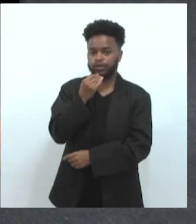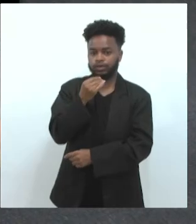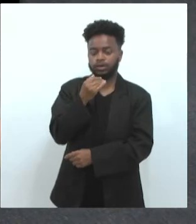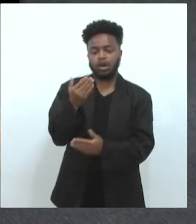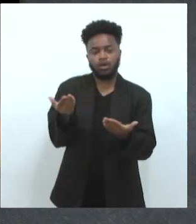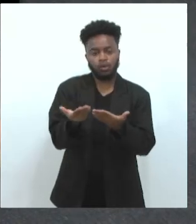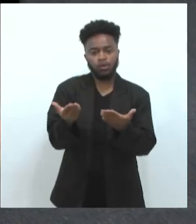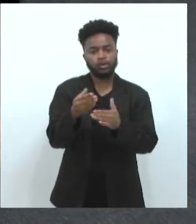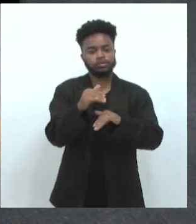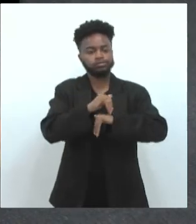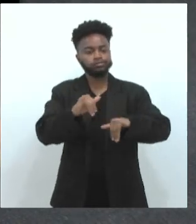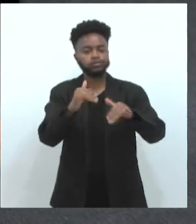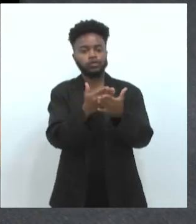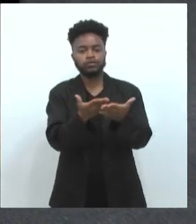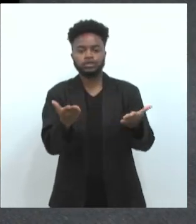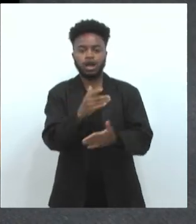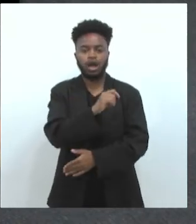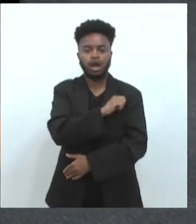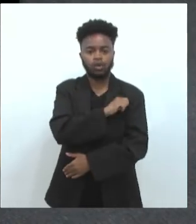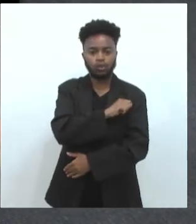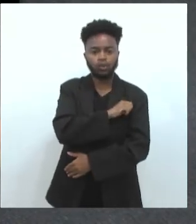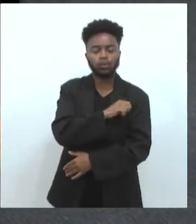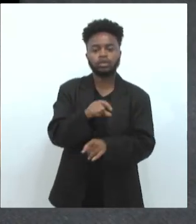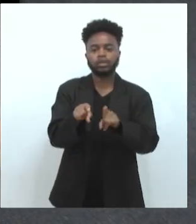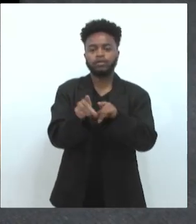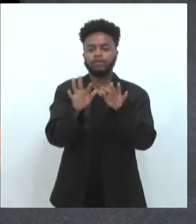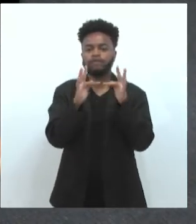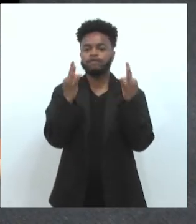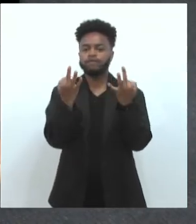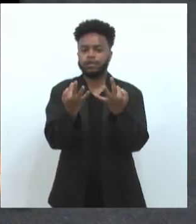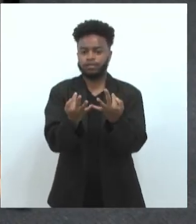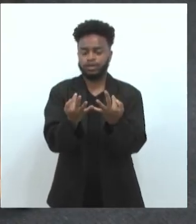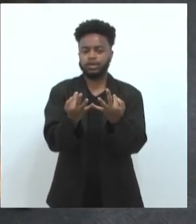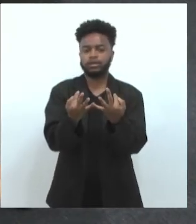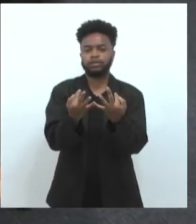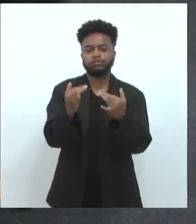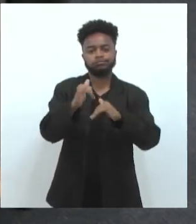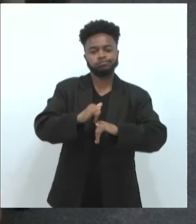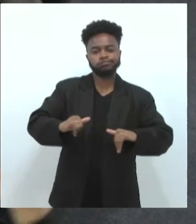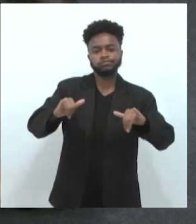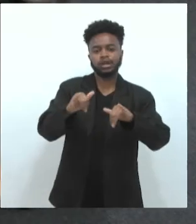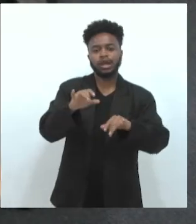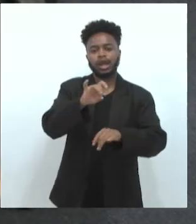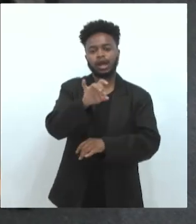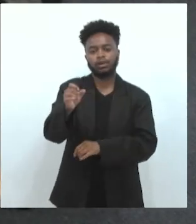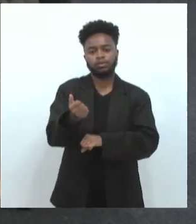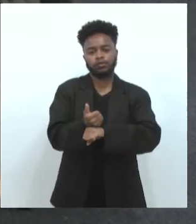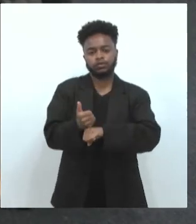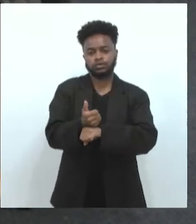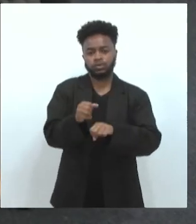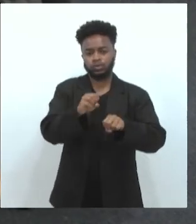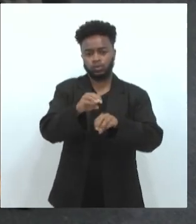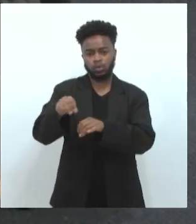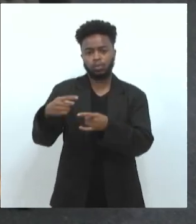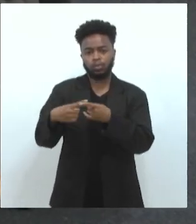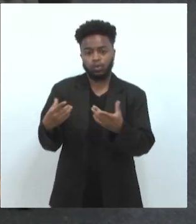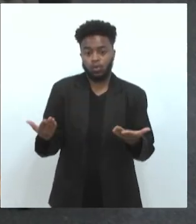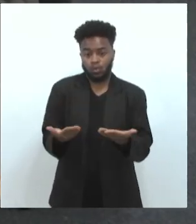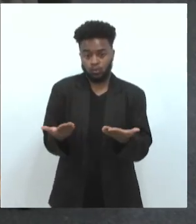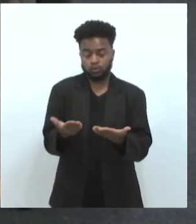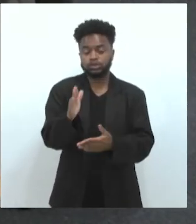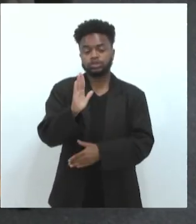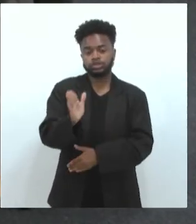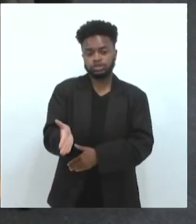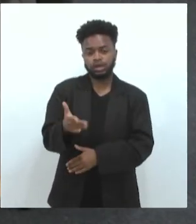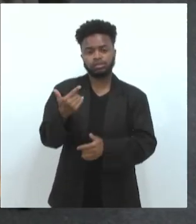para desejar a todos os nossos alunos, familiares dos nossos alunos e profissionais de educação que hoje já se encontram no